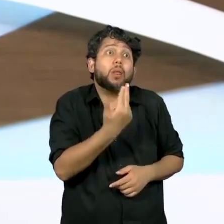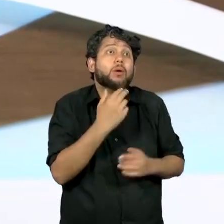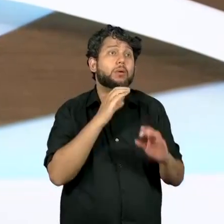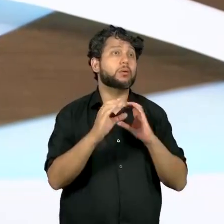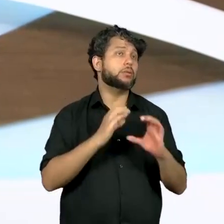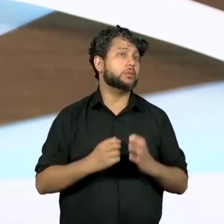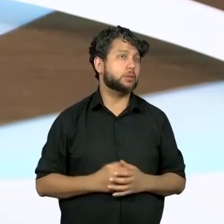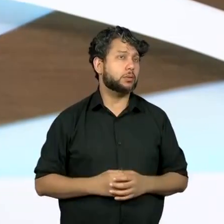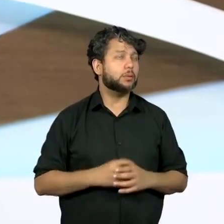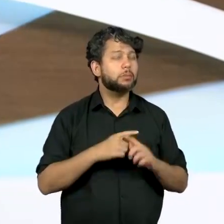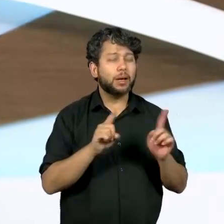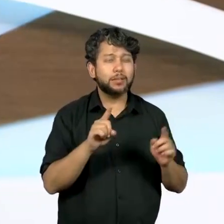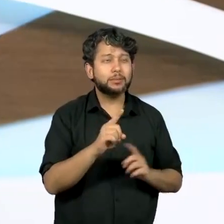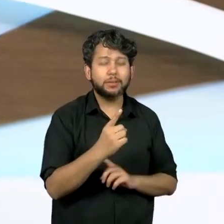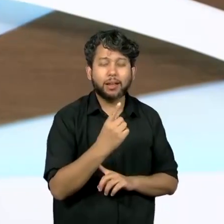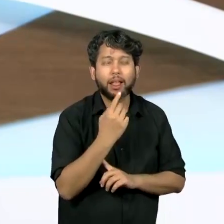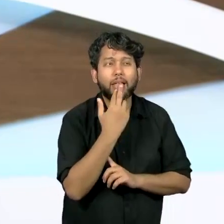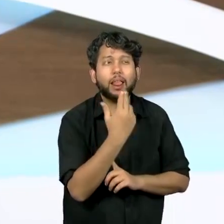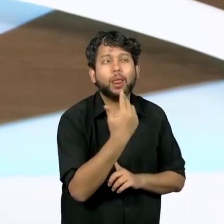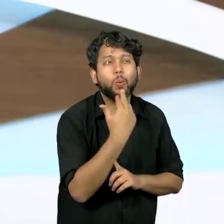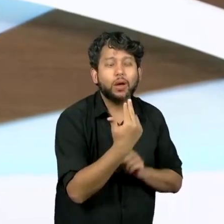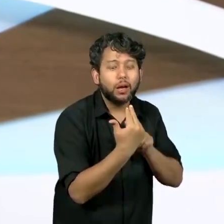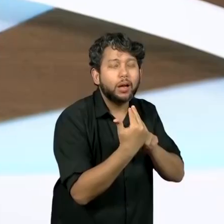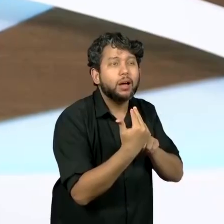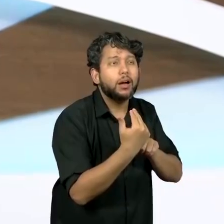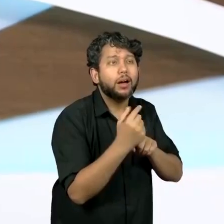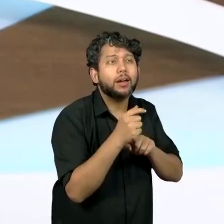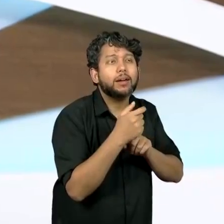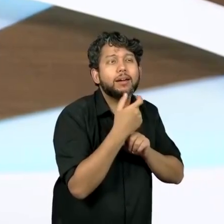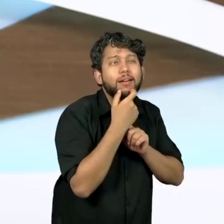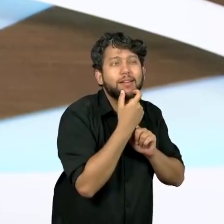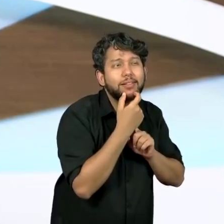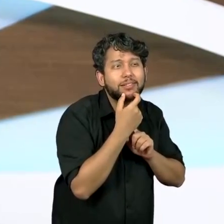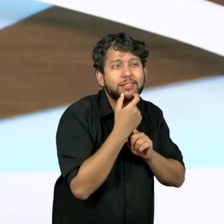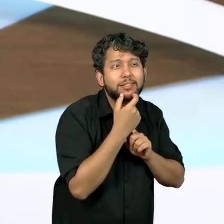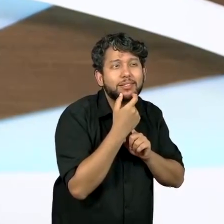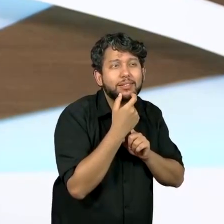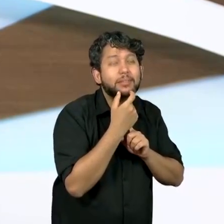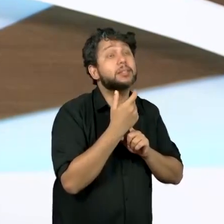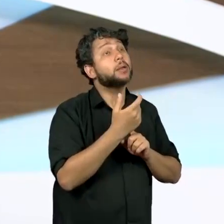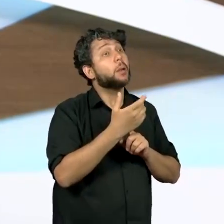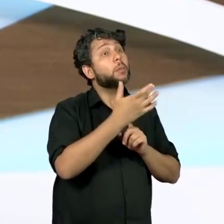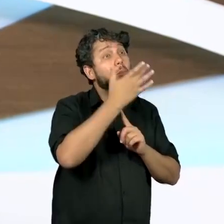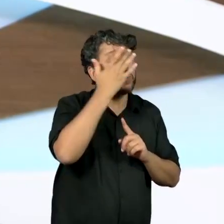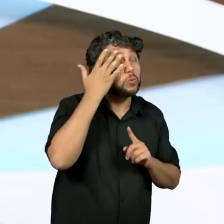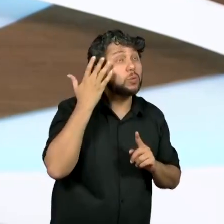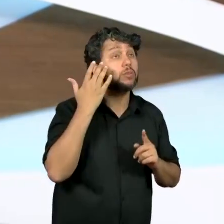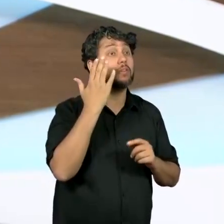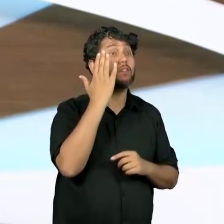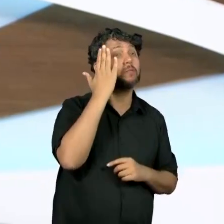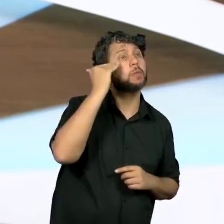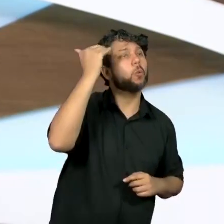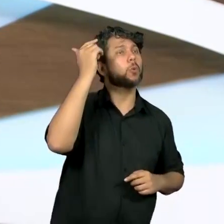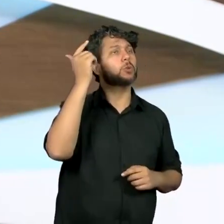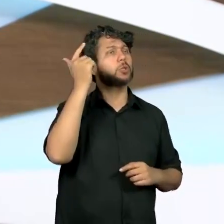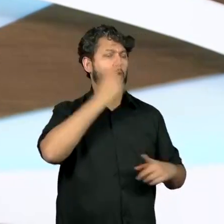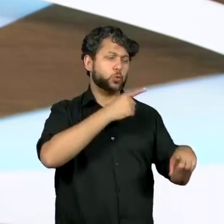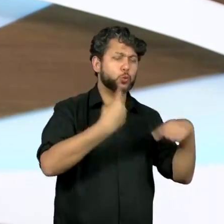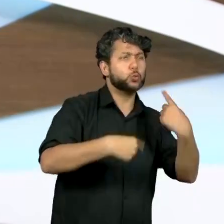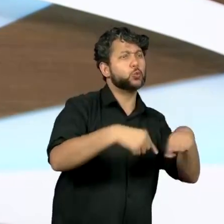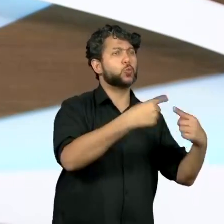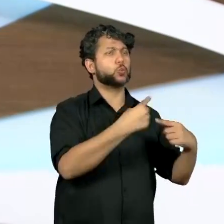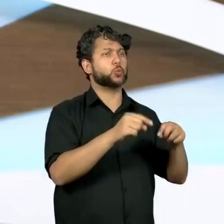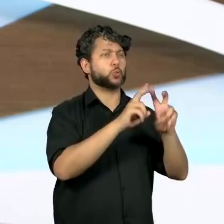porque o inglês também é a língua dos grandes pensadores e libertadores. Ou seja, é a língua